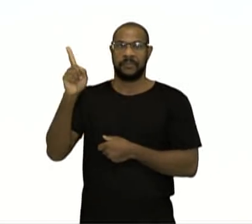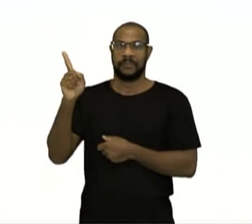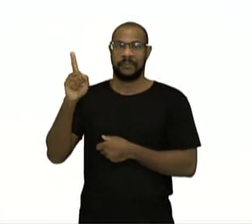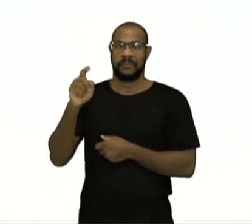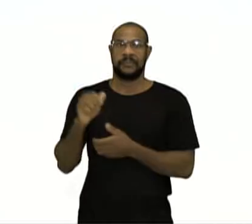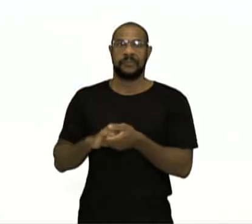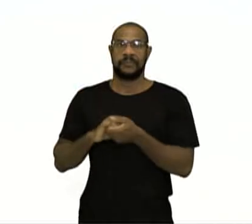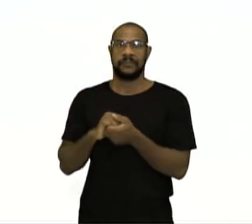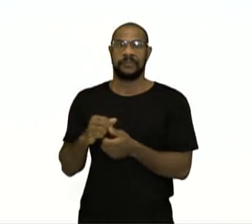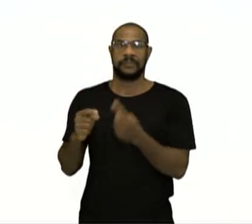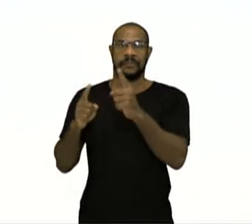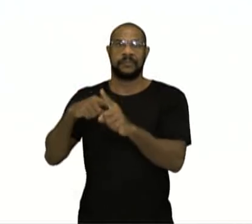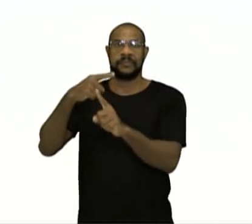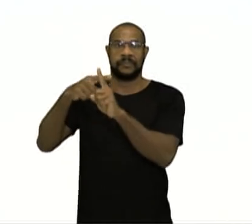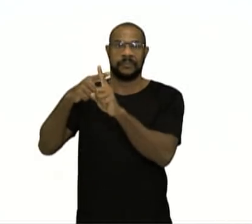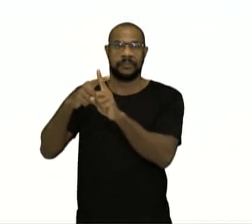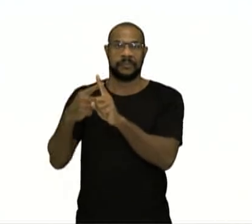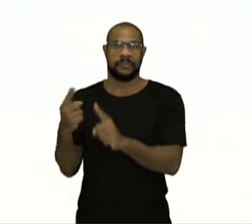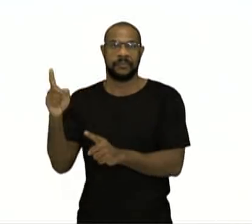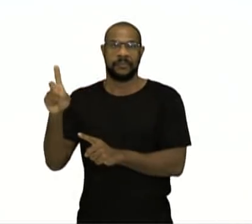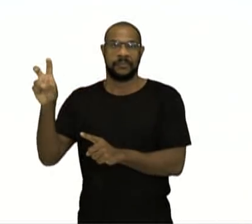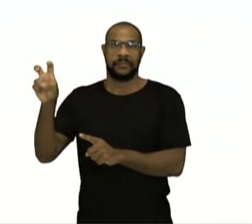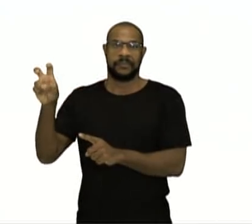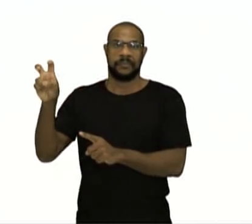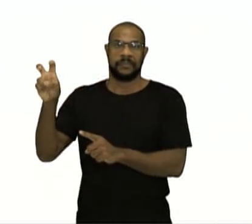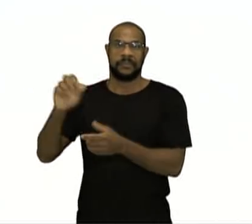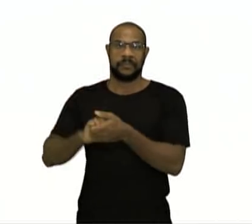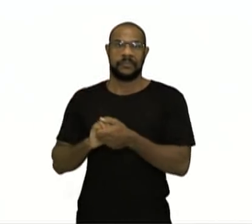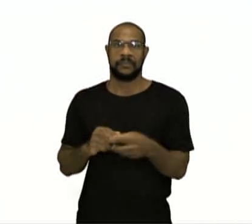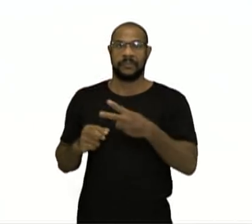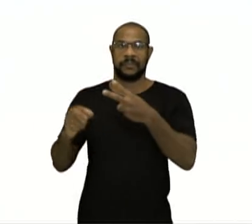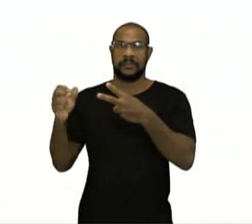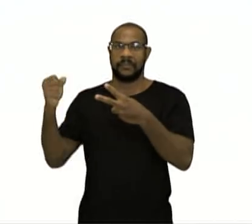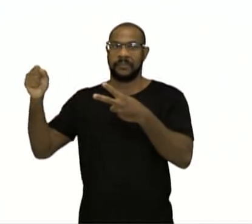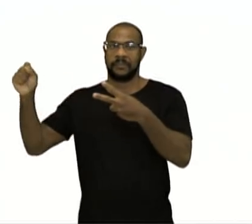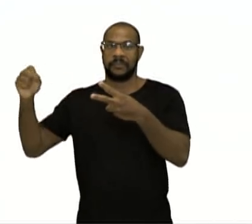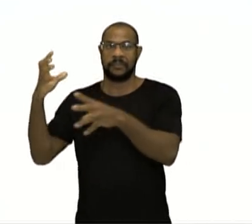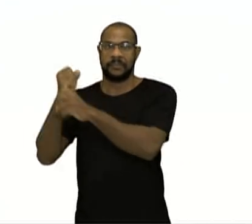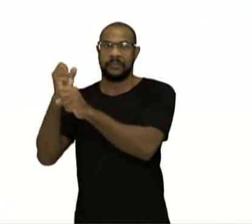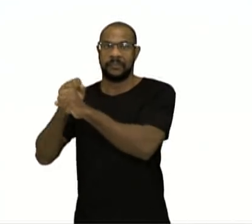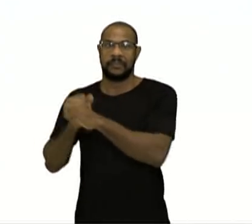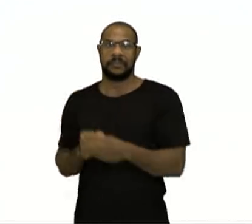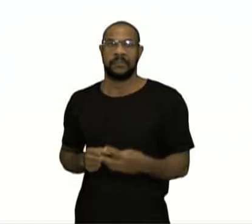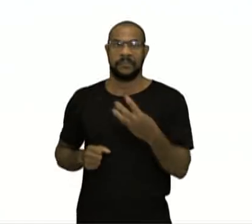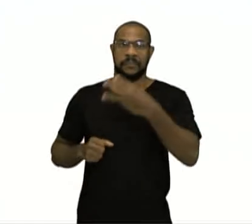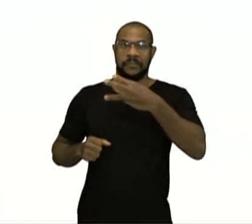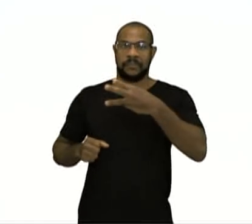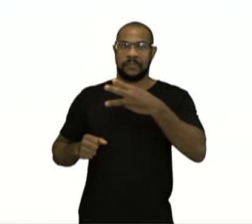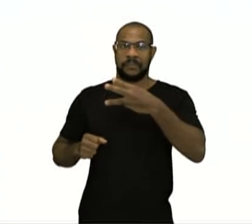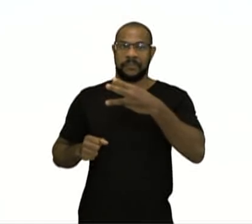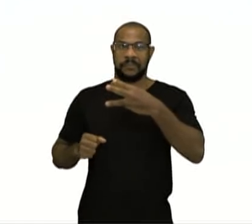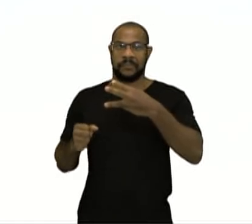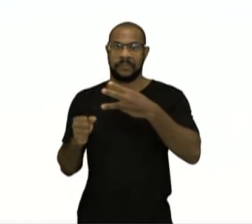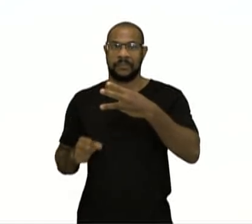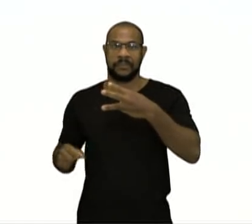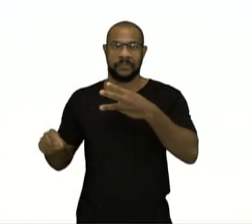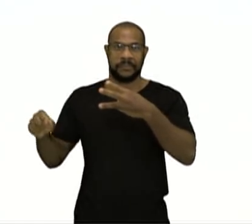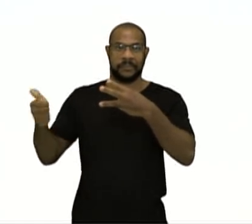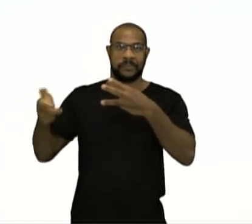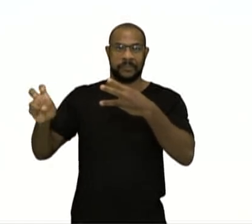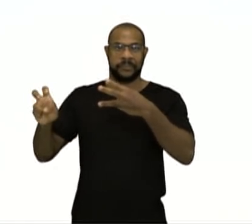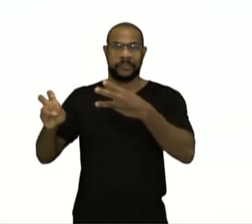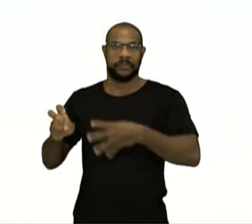pontos. Na segunda atividade, tirou 8 pontos. Na terceira atividade, tirou 15 pontos. Na